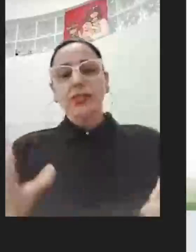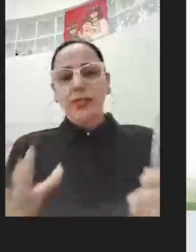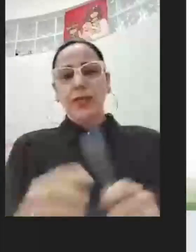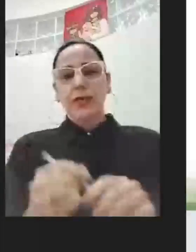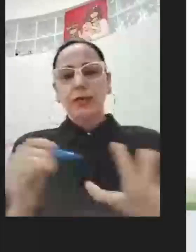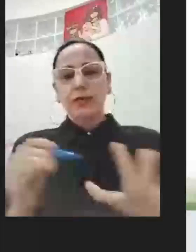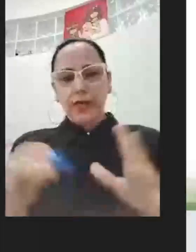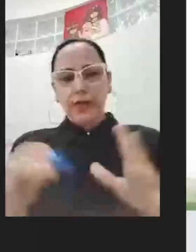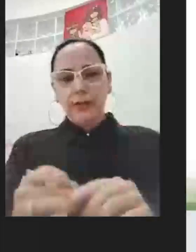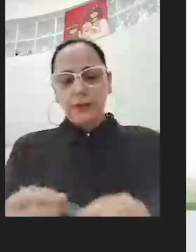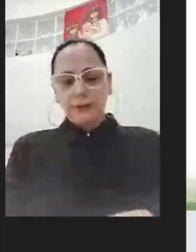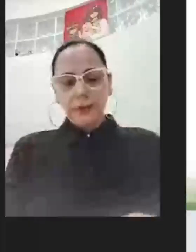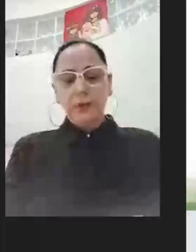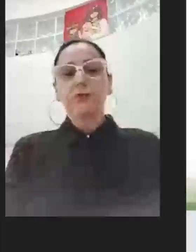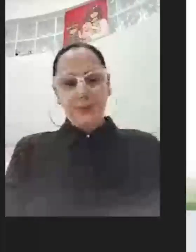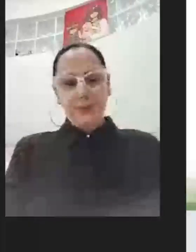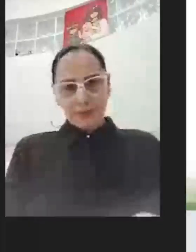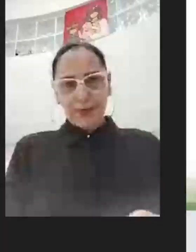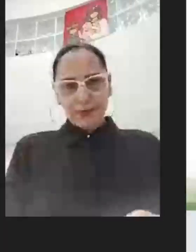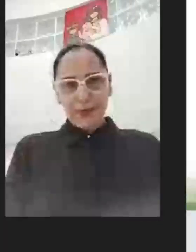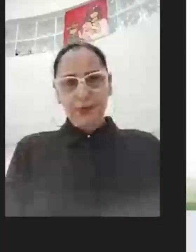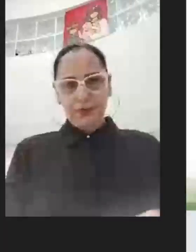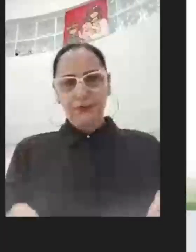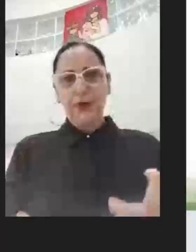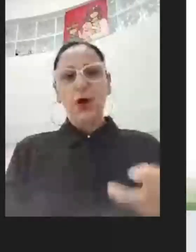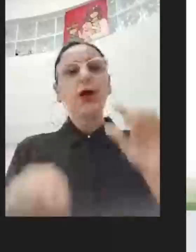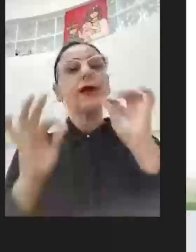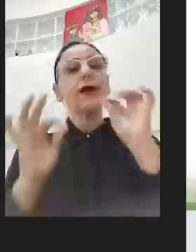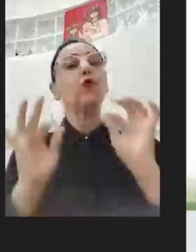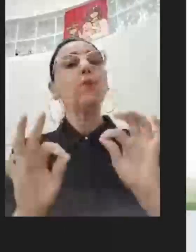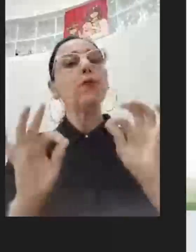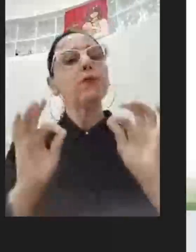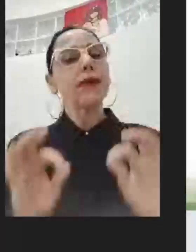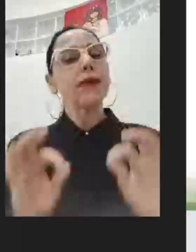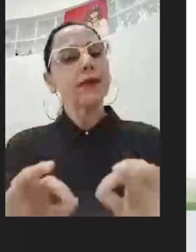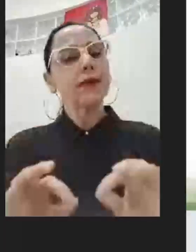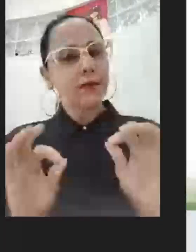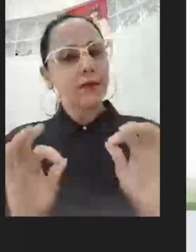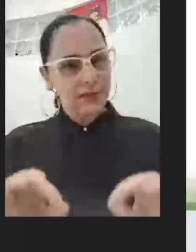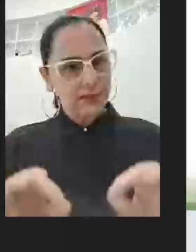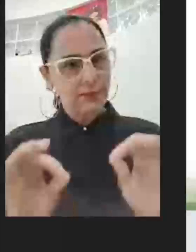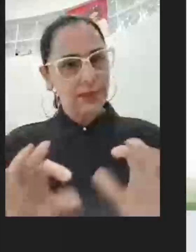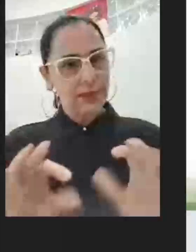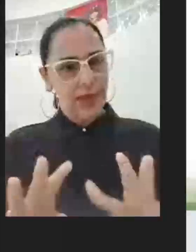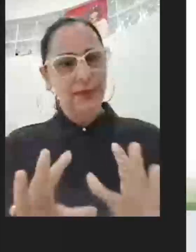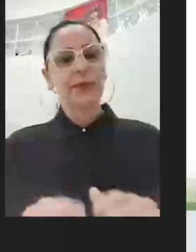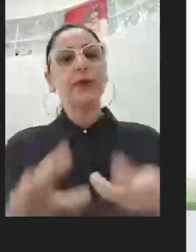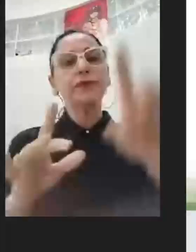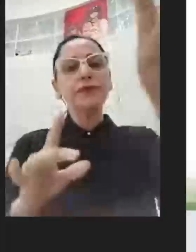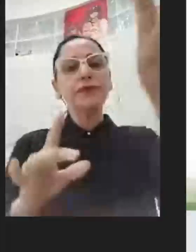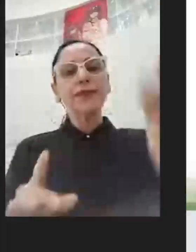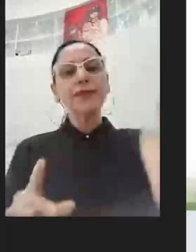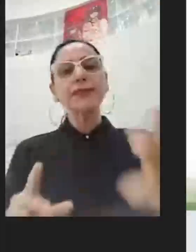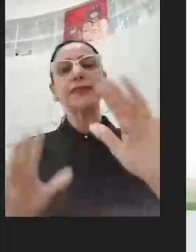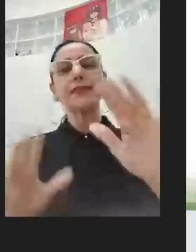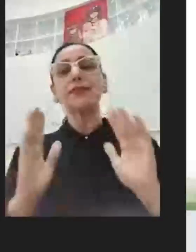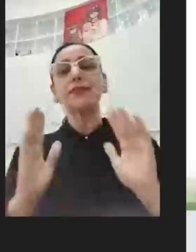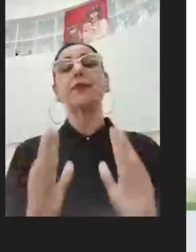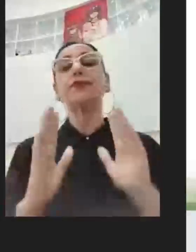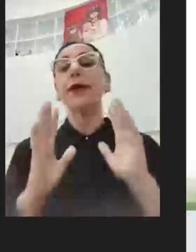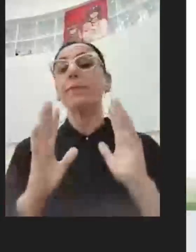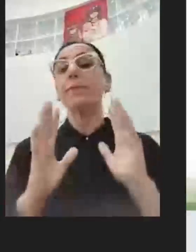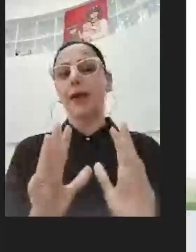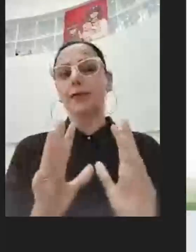sobre isso, sabe? Eu cheguei, vou falar de um atendimento que eu tive. Olha o problema da amamentação que é. Eu vou